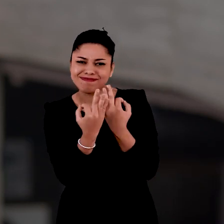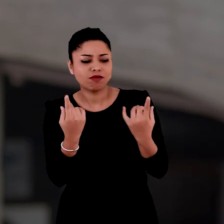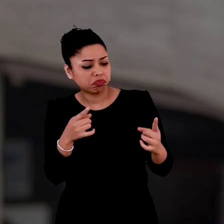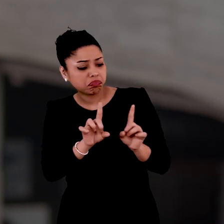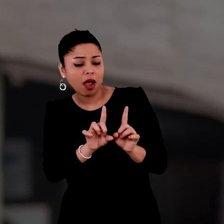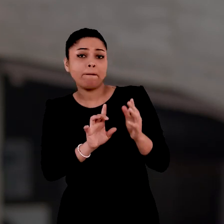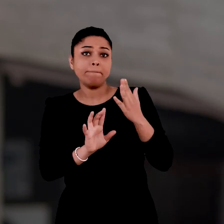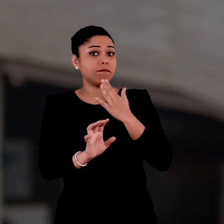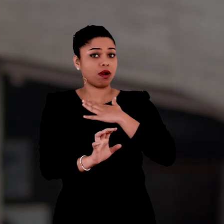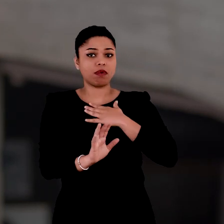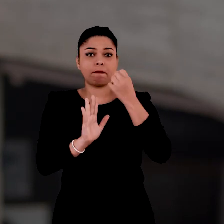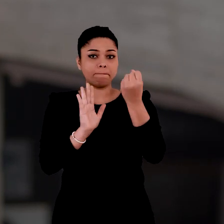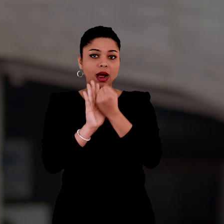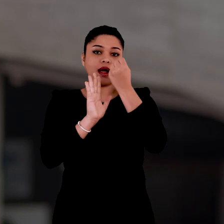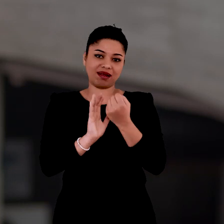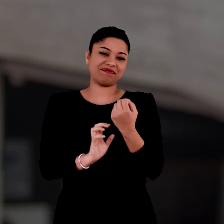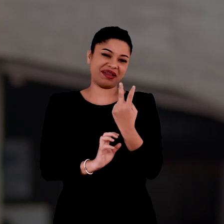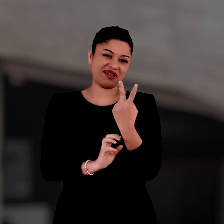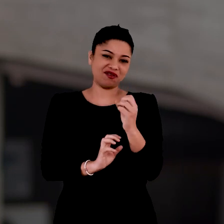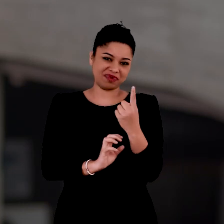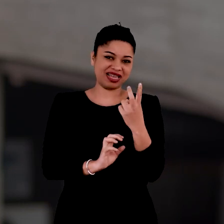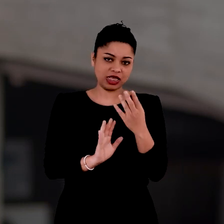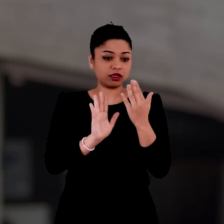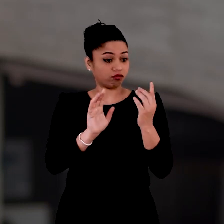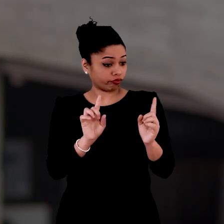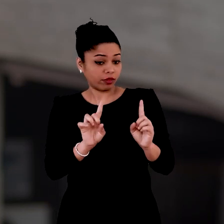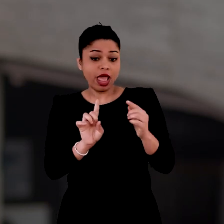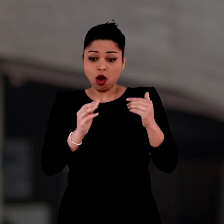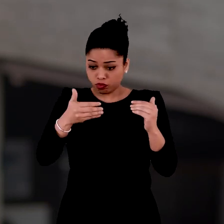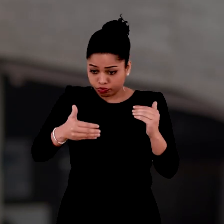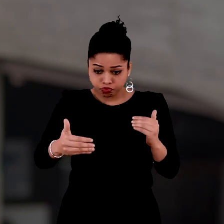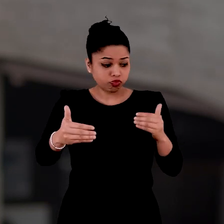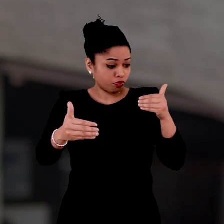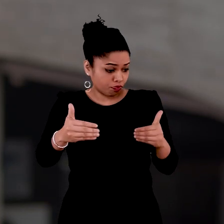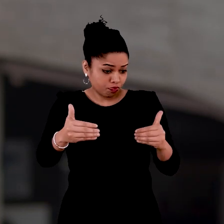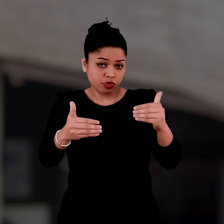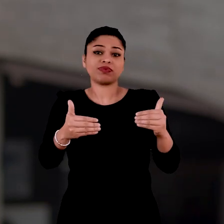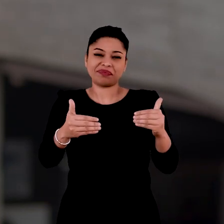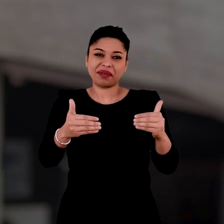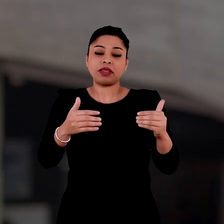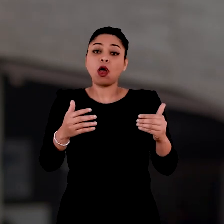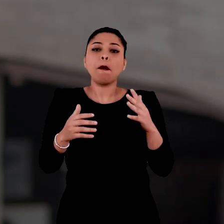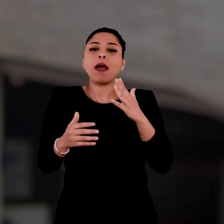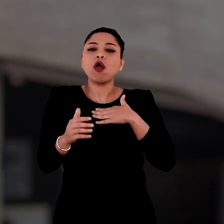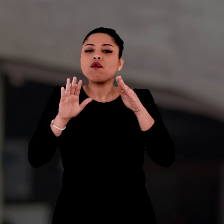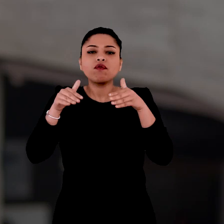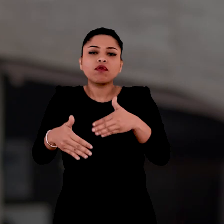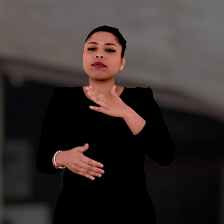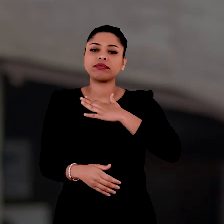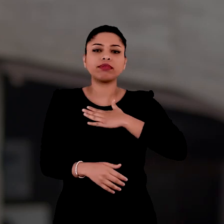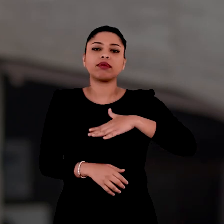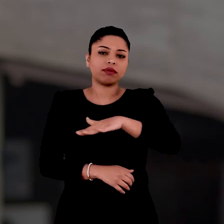que eu desejo, e que durante alguns anos foi necessário desviar desse caminho, quer seja porque o cliente